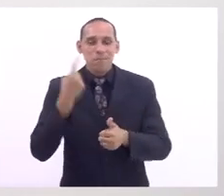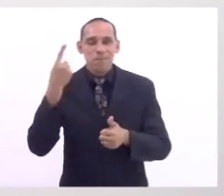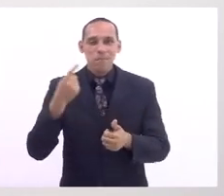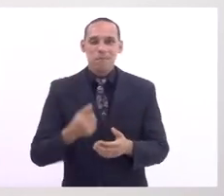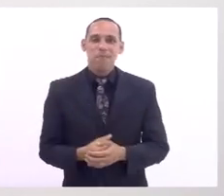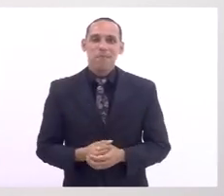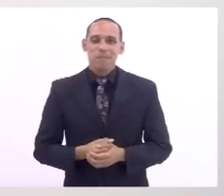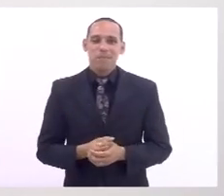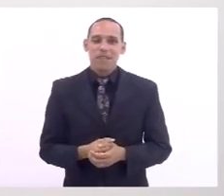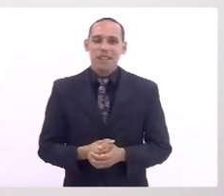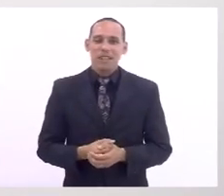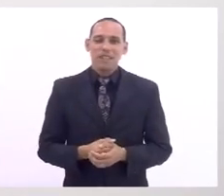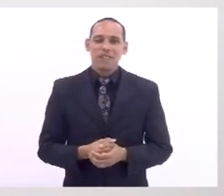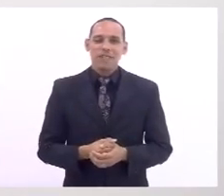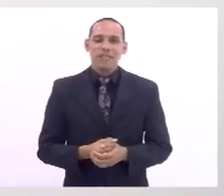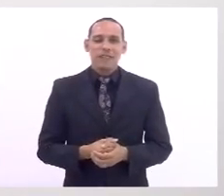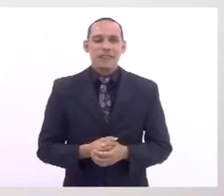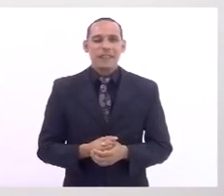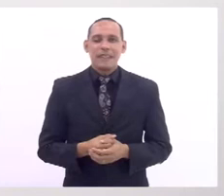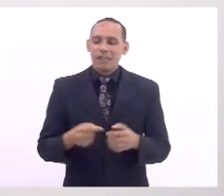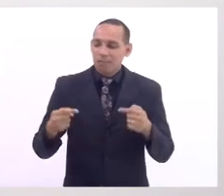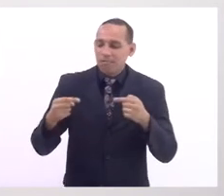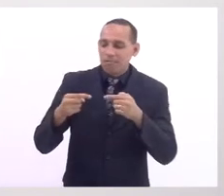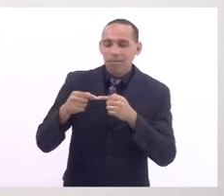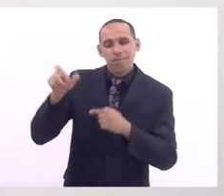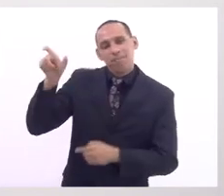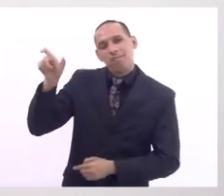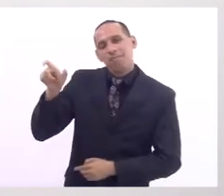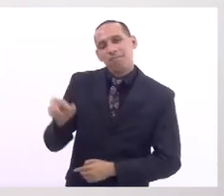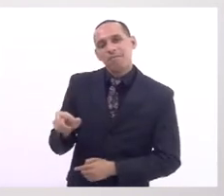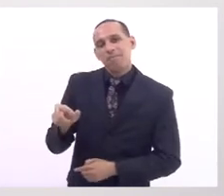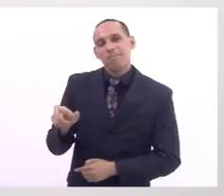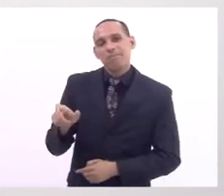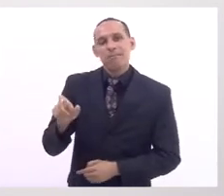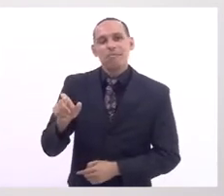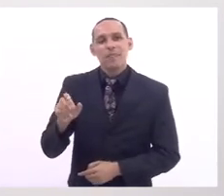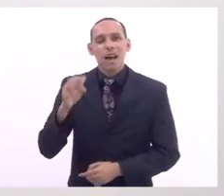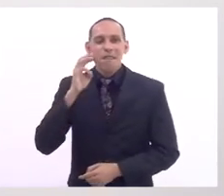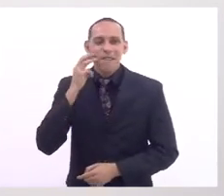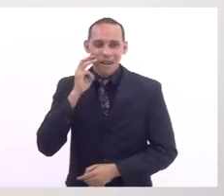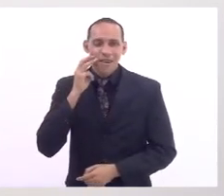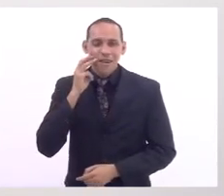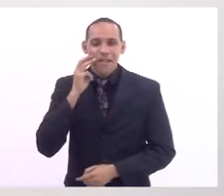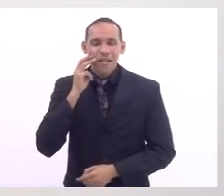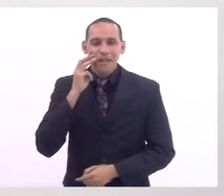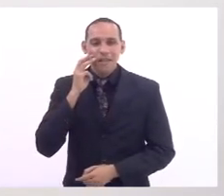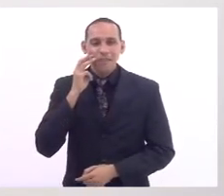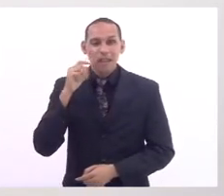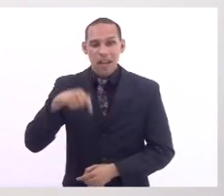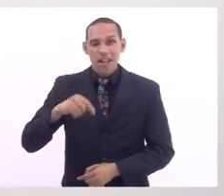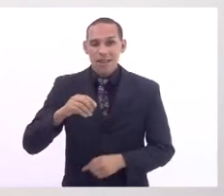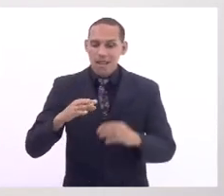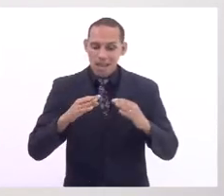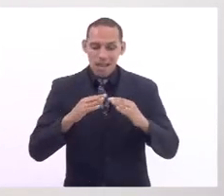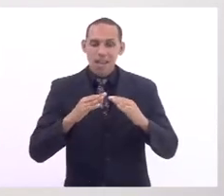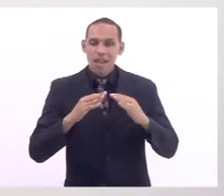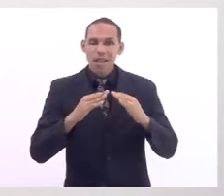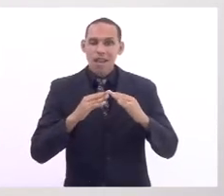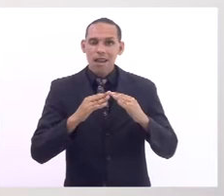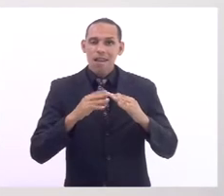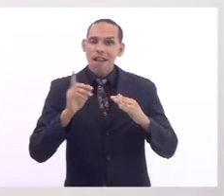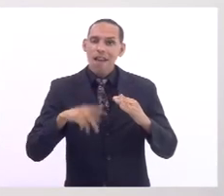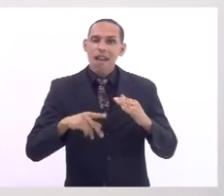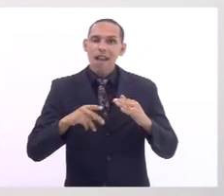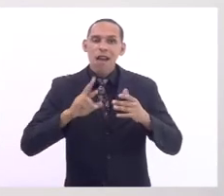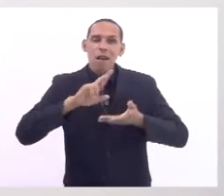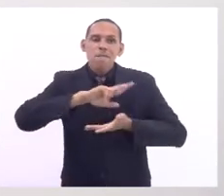lugar fazer aqui uma referência o deputado waldeck porque essa casa é para o legal e assim que tem que ser porque o que se